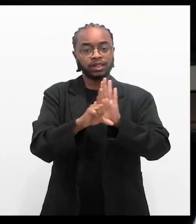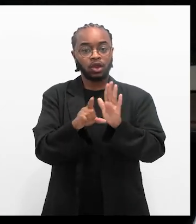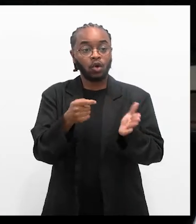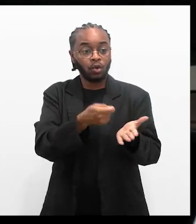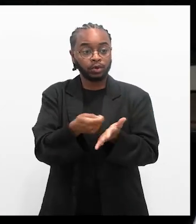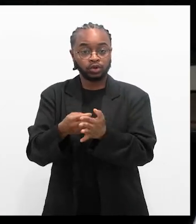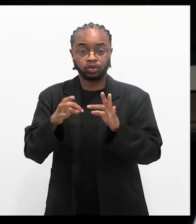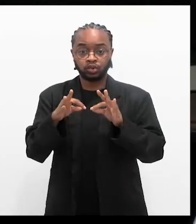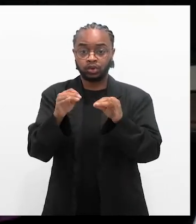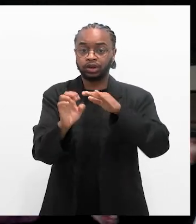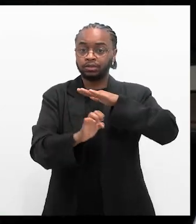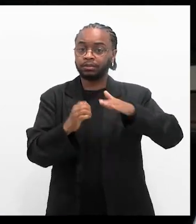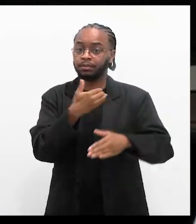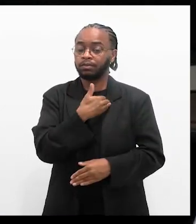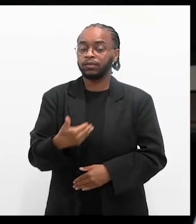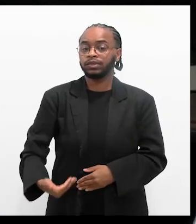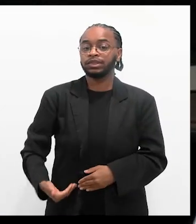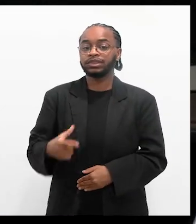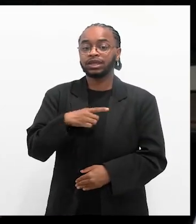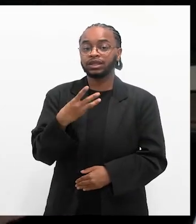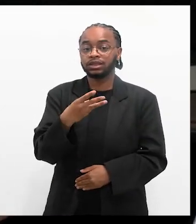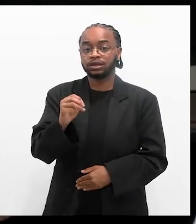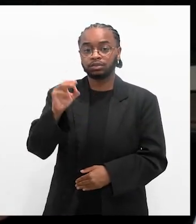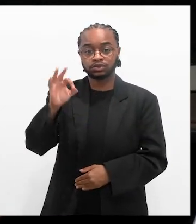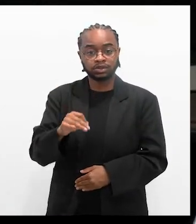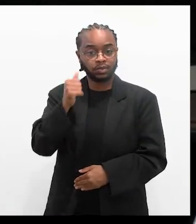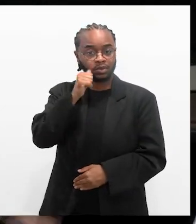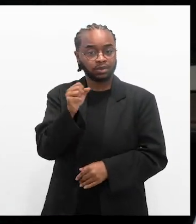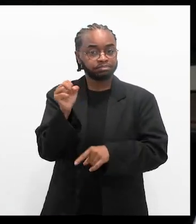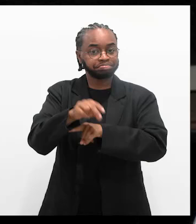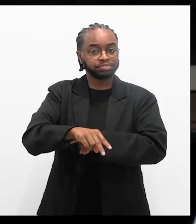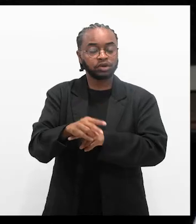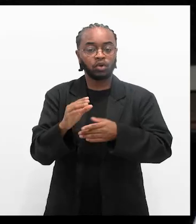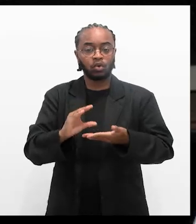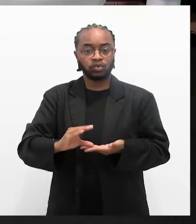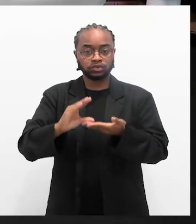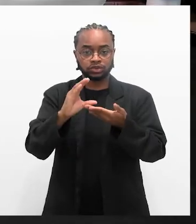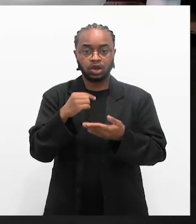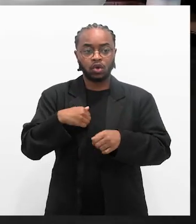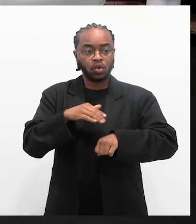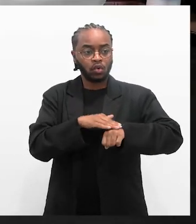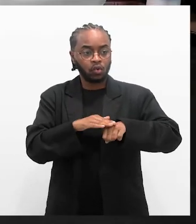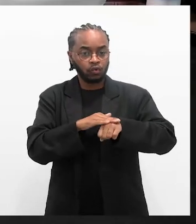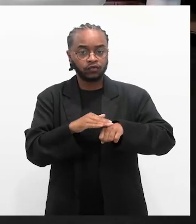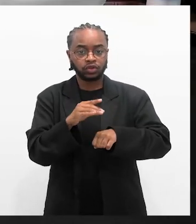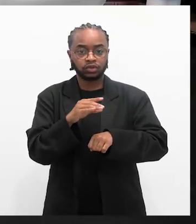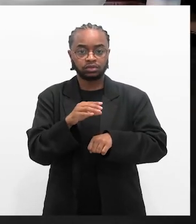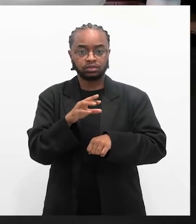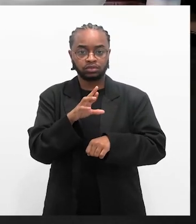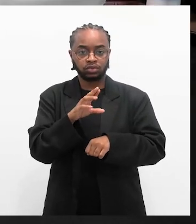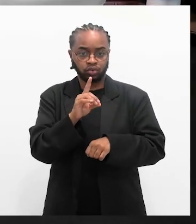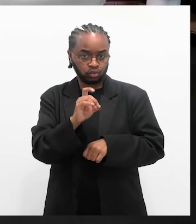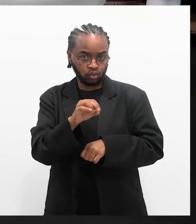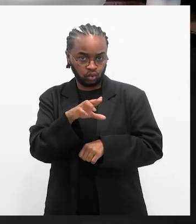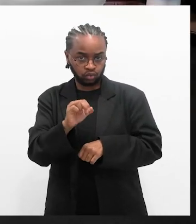todas as empresas públicas a terem 30% de mulher no conselho. Esses dias eu estava conversando, Célia, com o dono da Renner,